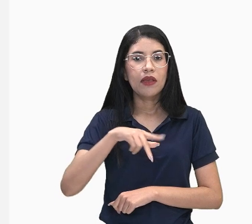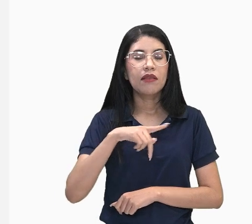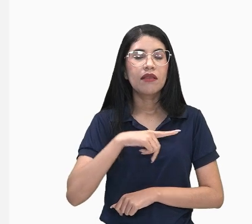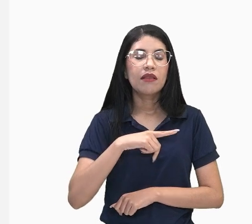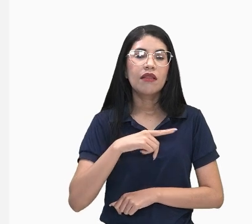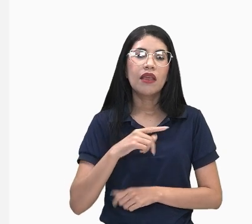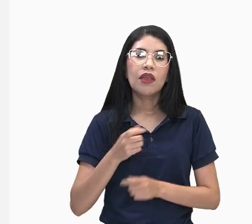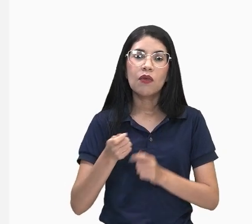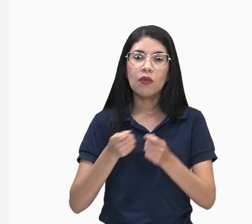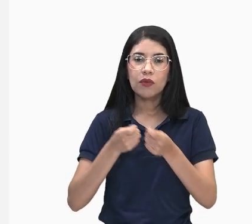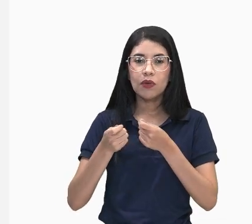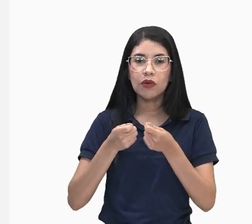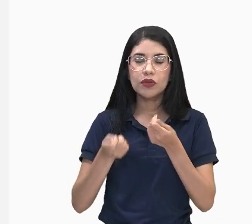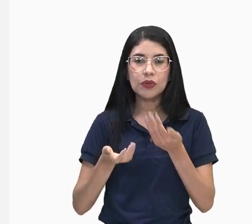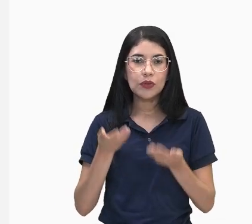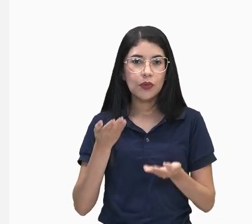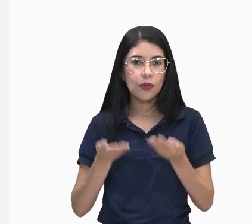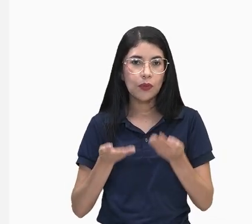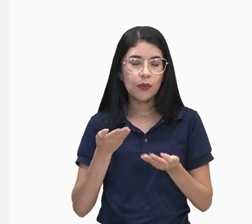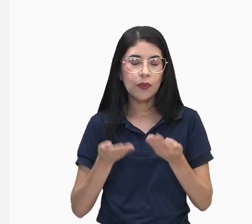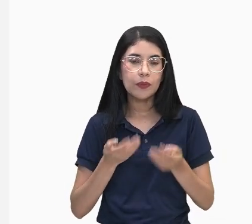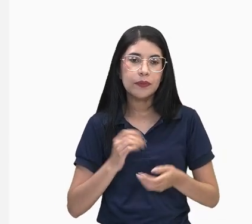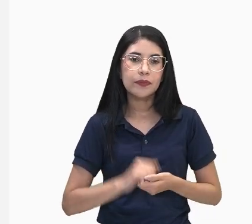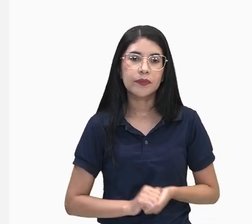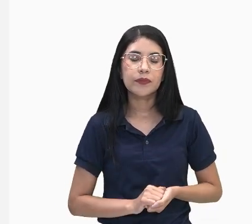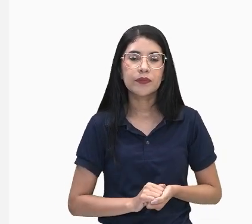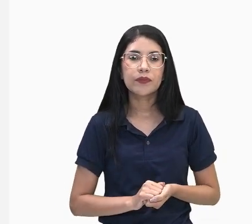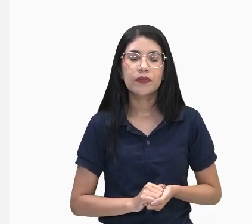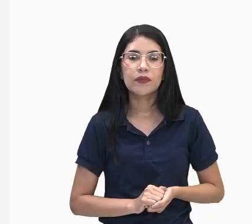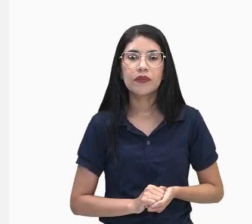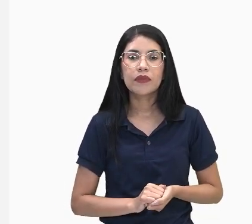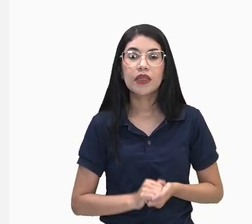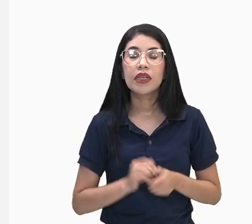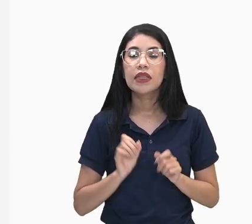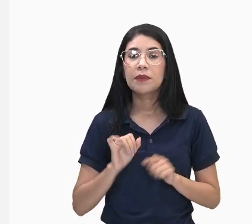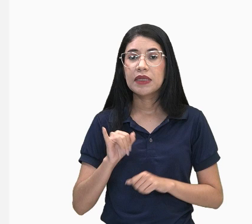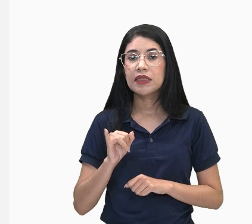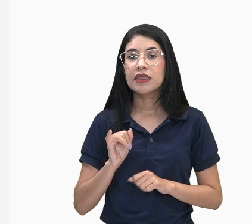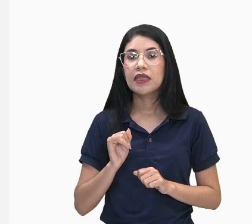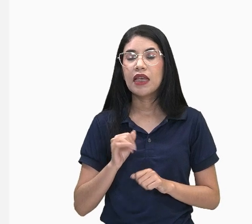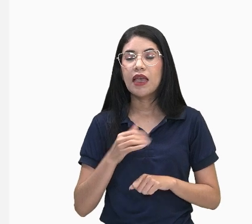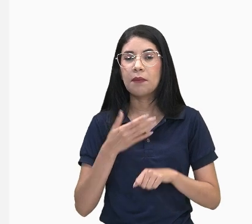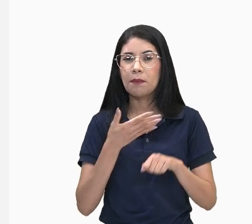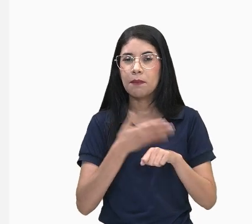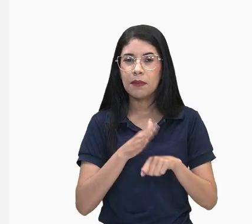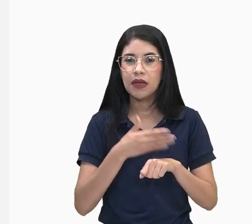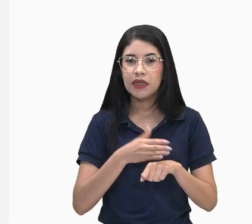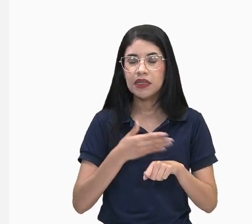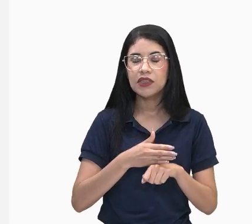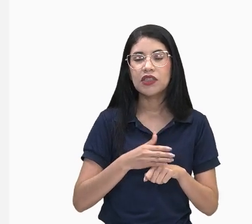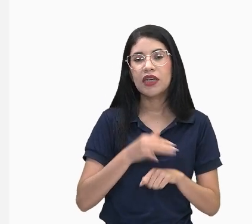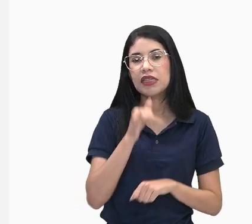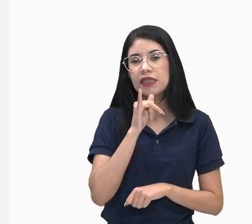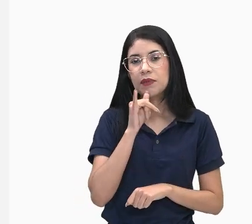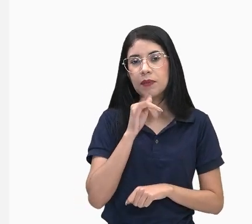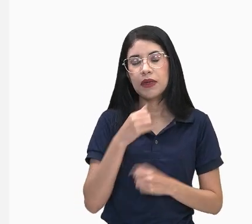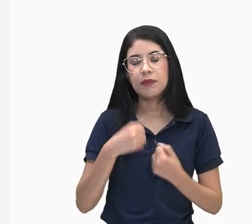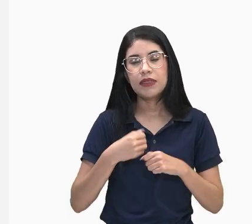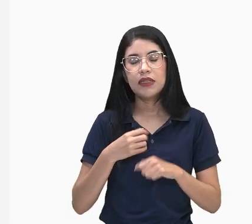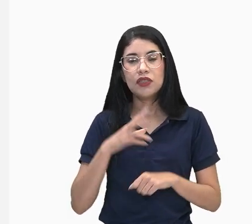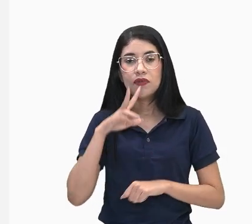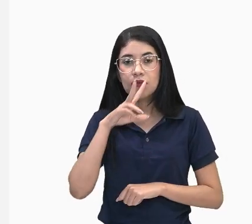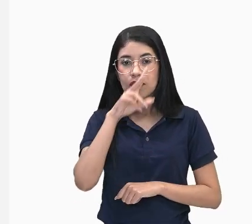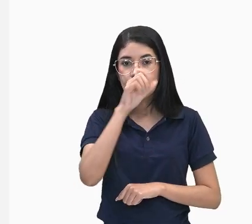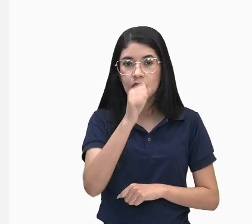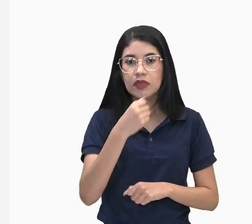um controle do peso corporal. Além disso, quando você se propõe a executar as atividades que exigem força, por exemplo, você vai